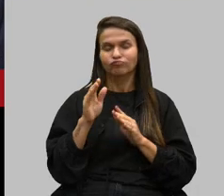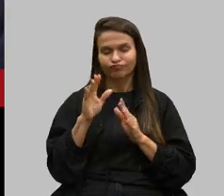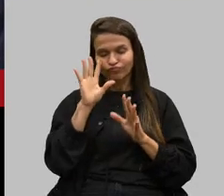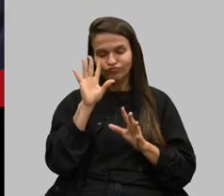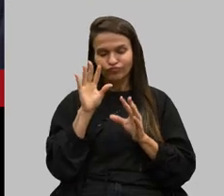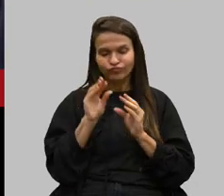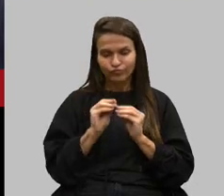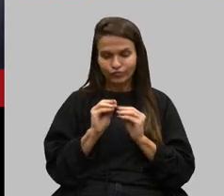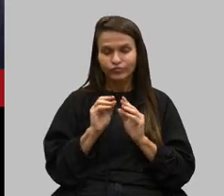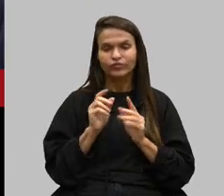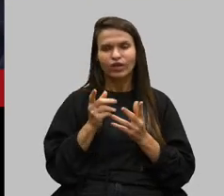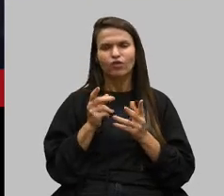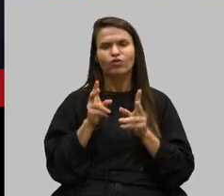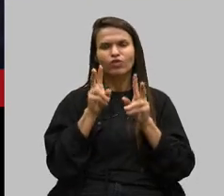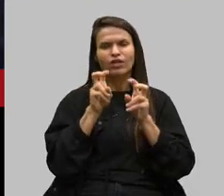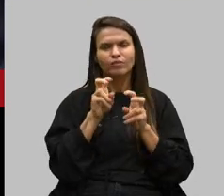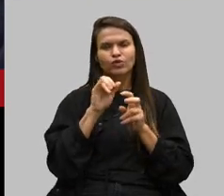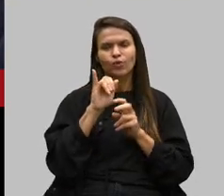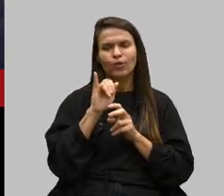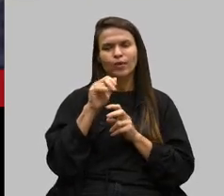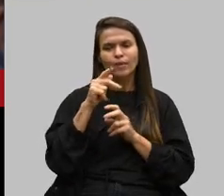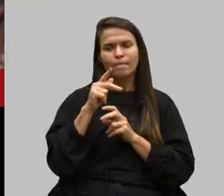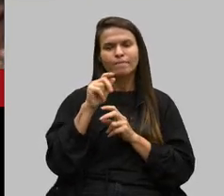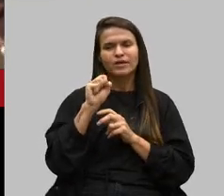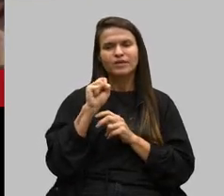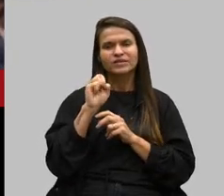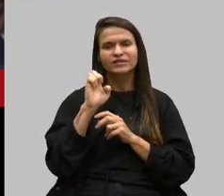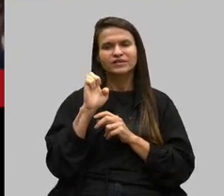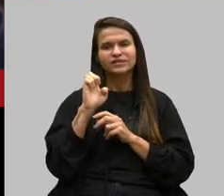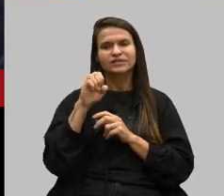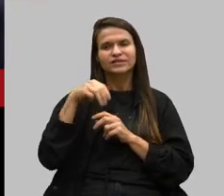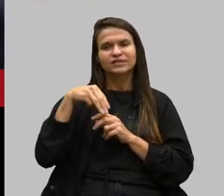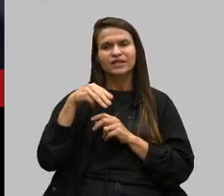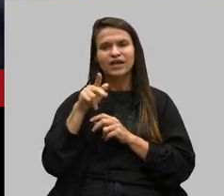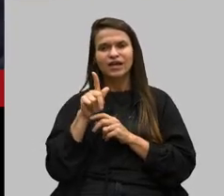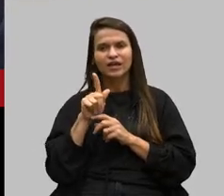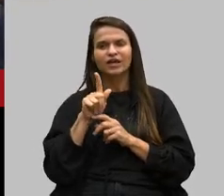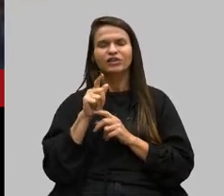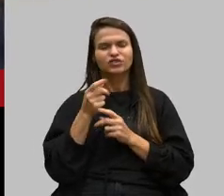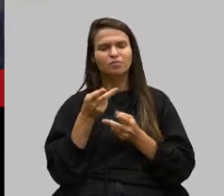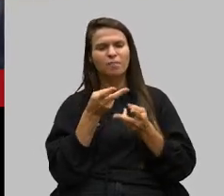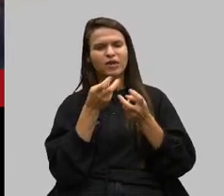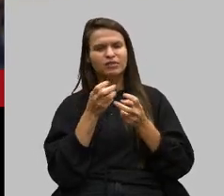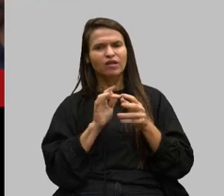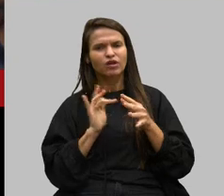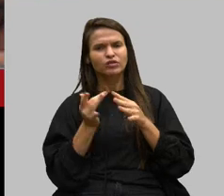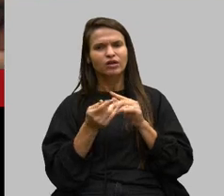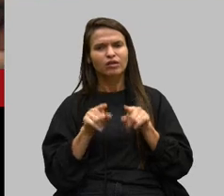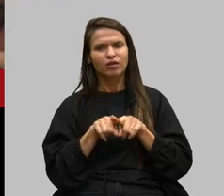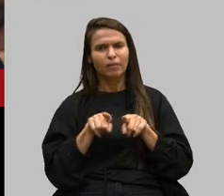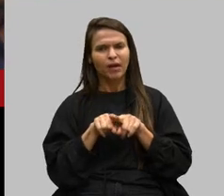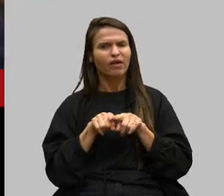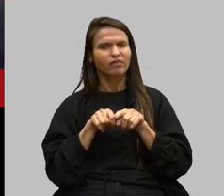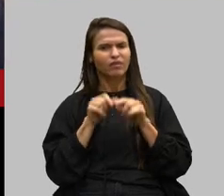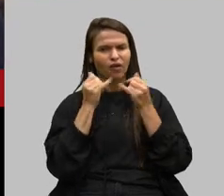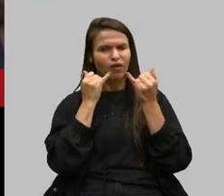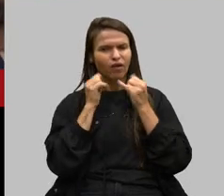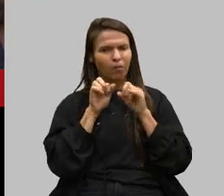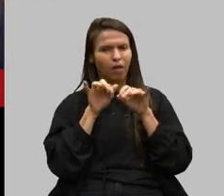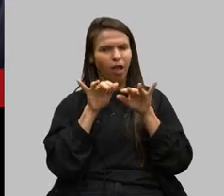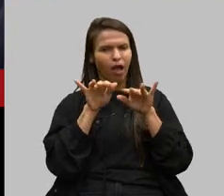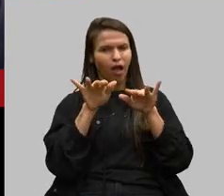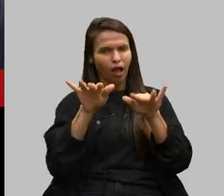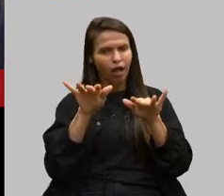né questão do ipseng e o que a gente fala aqui a gente joga na rede social e vai chegar na população Principalmente nos